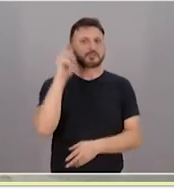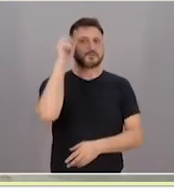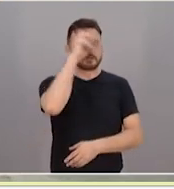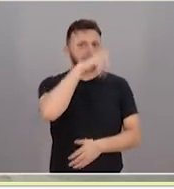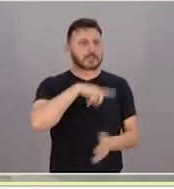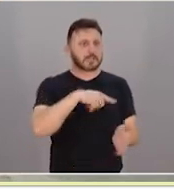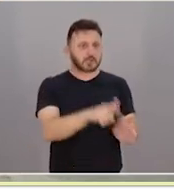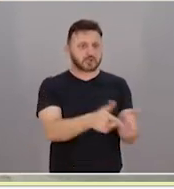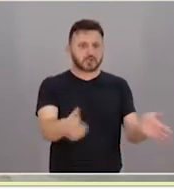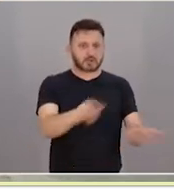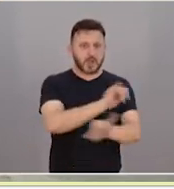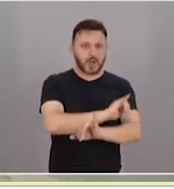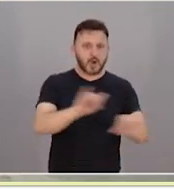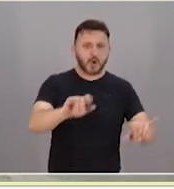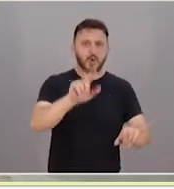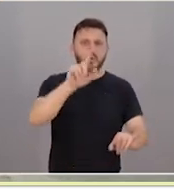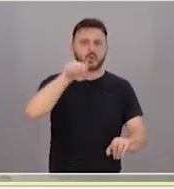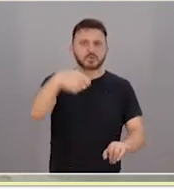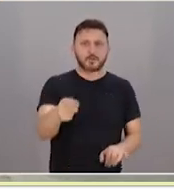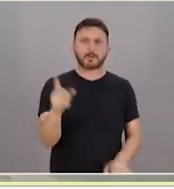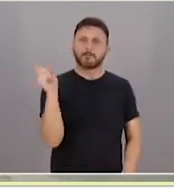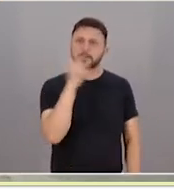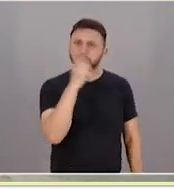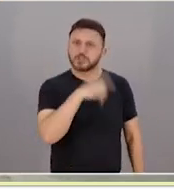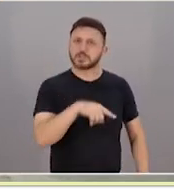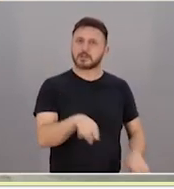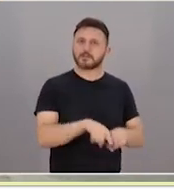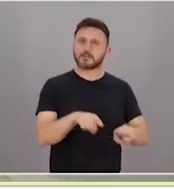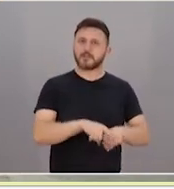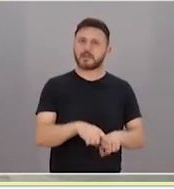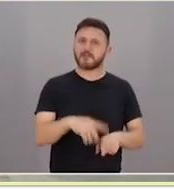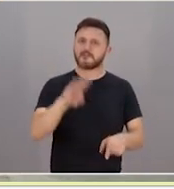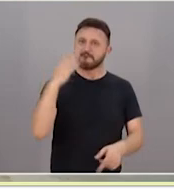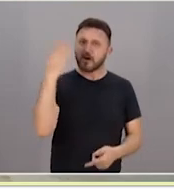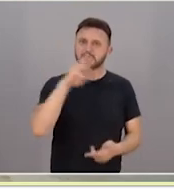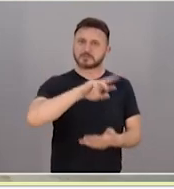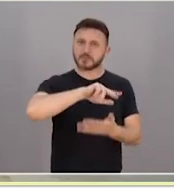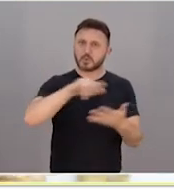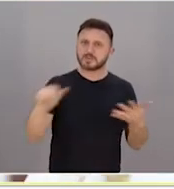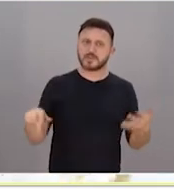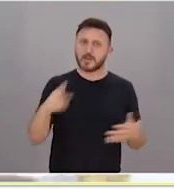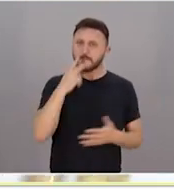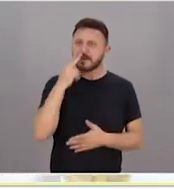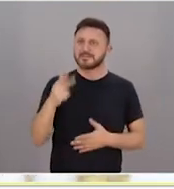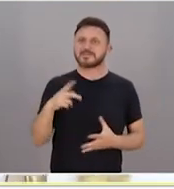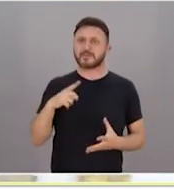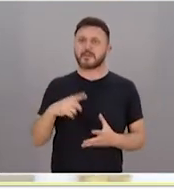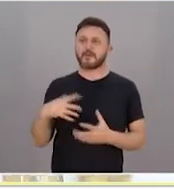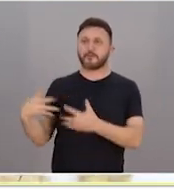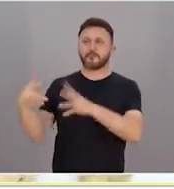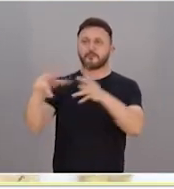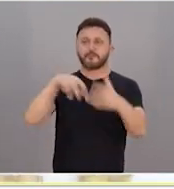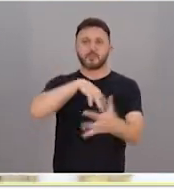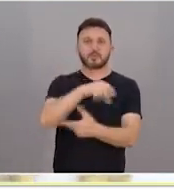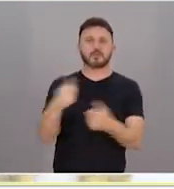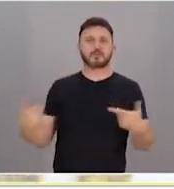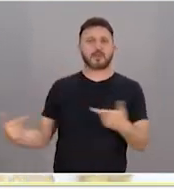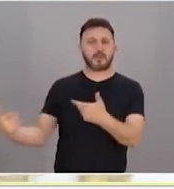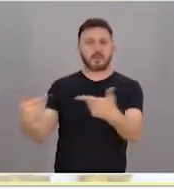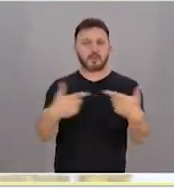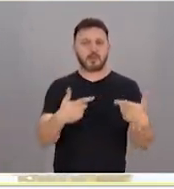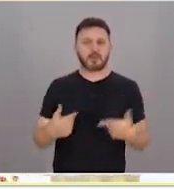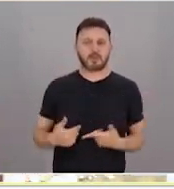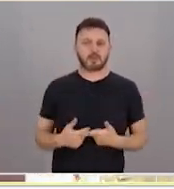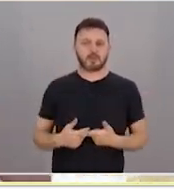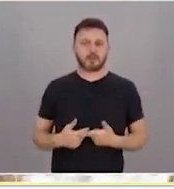desinformação, descrédito do outro, a representação do outro como inimigo. É assim que nos colocam. O outro